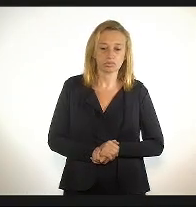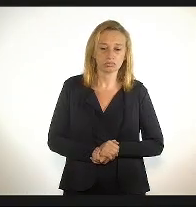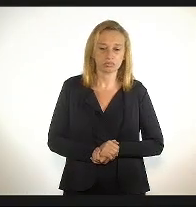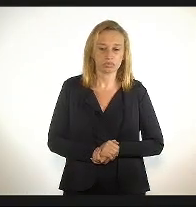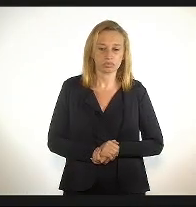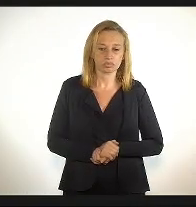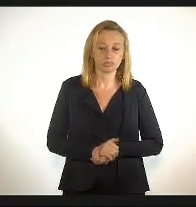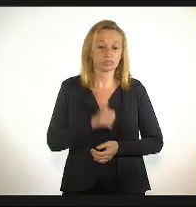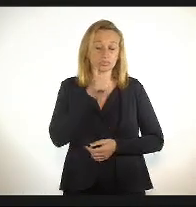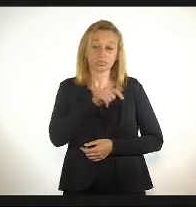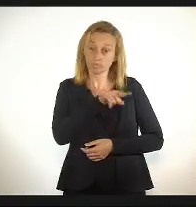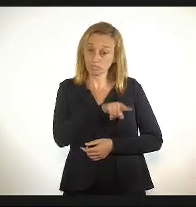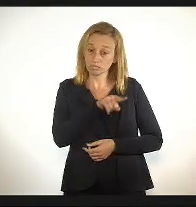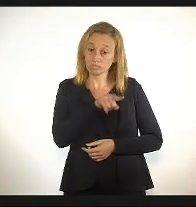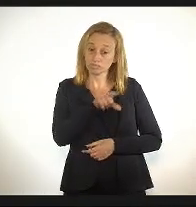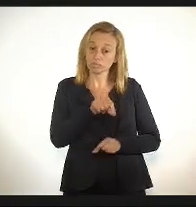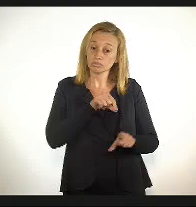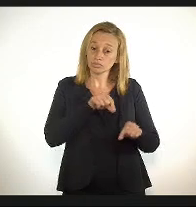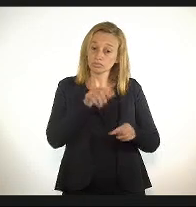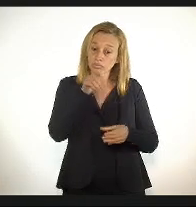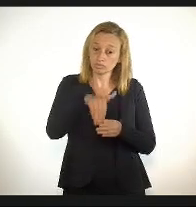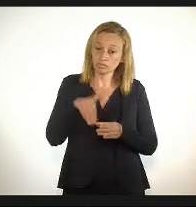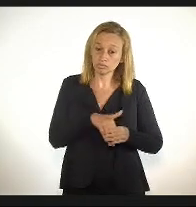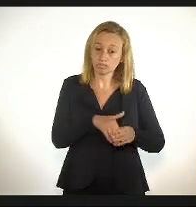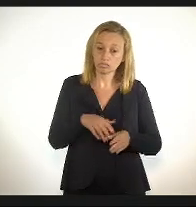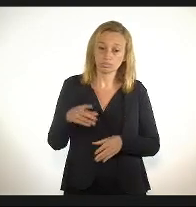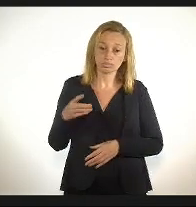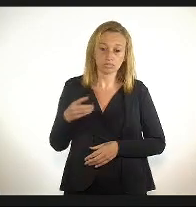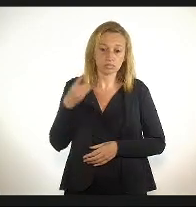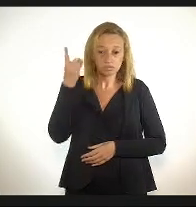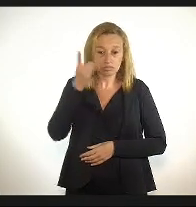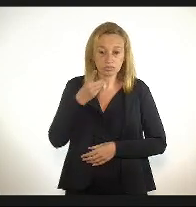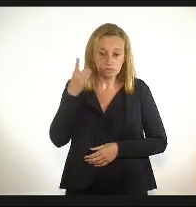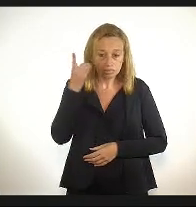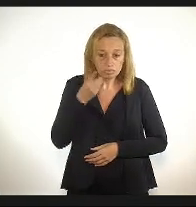essas mulheres eleitas